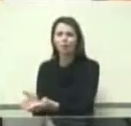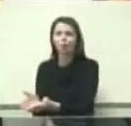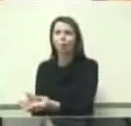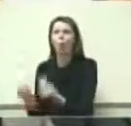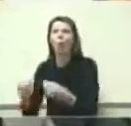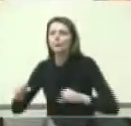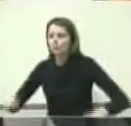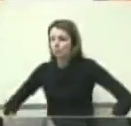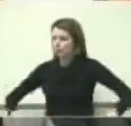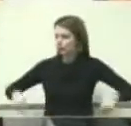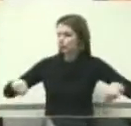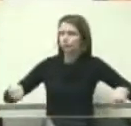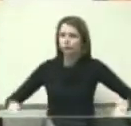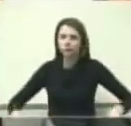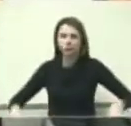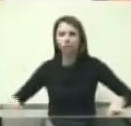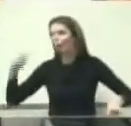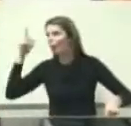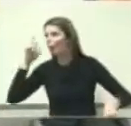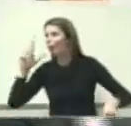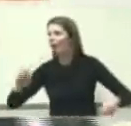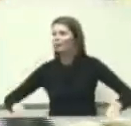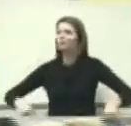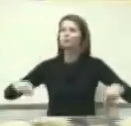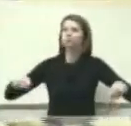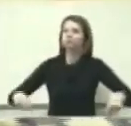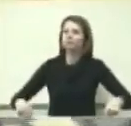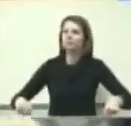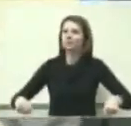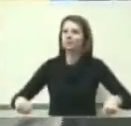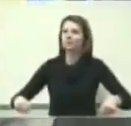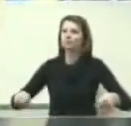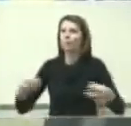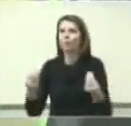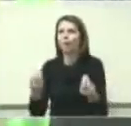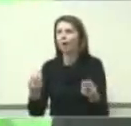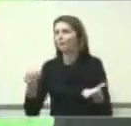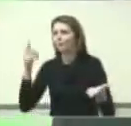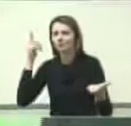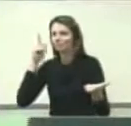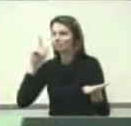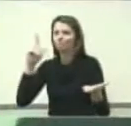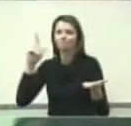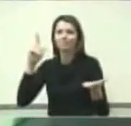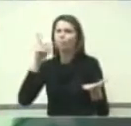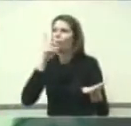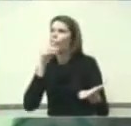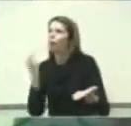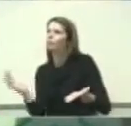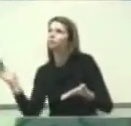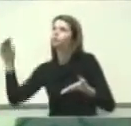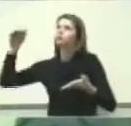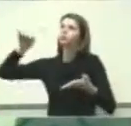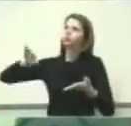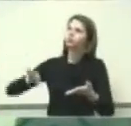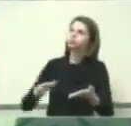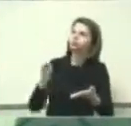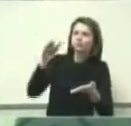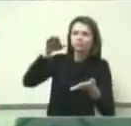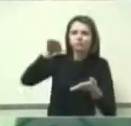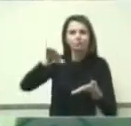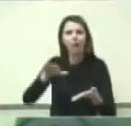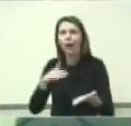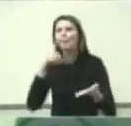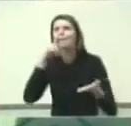e a coisa não ia só via e cada vez a onda crescendo e quando começou a crescer o perigo e cada